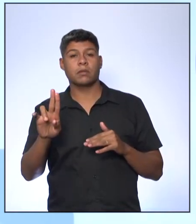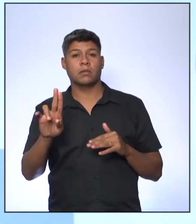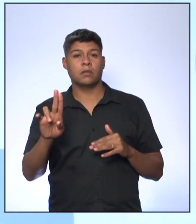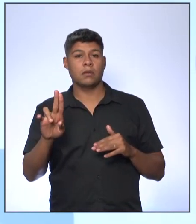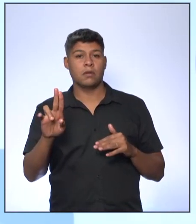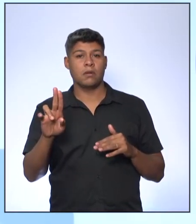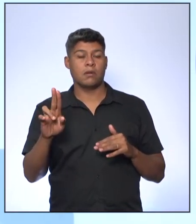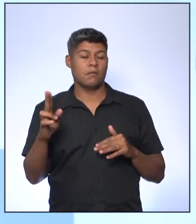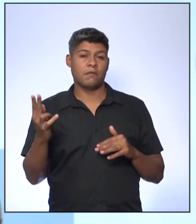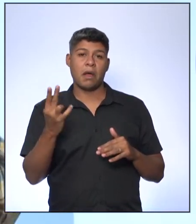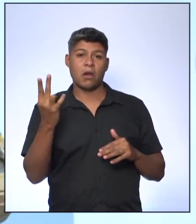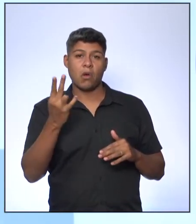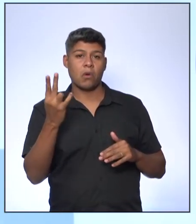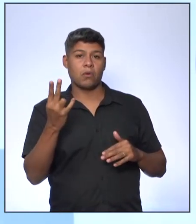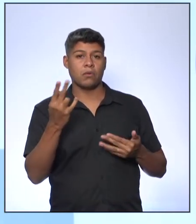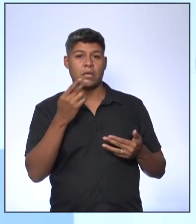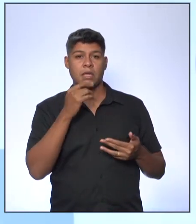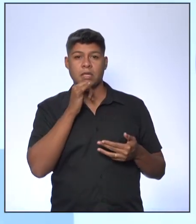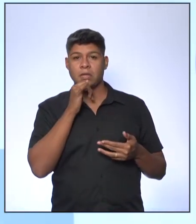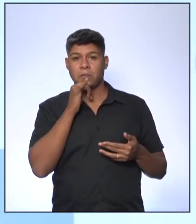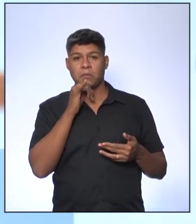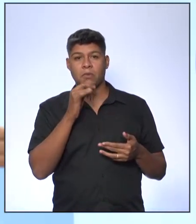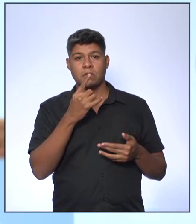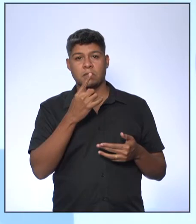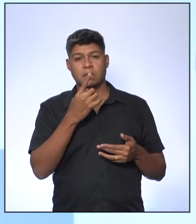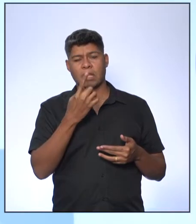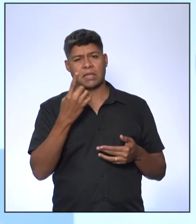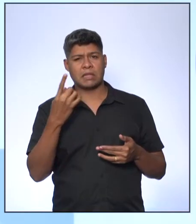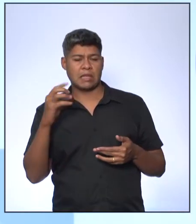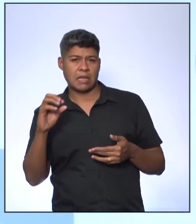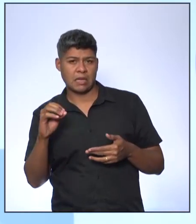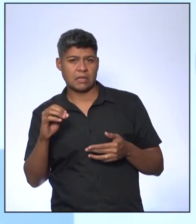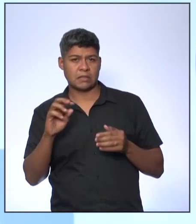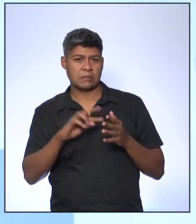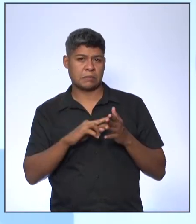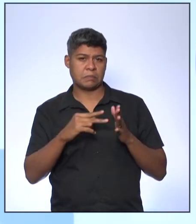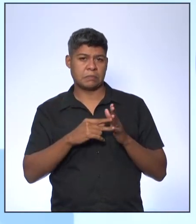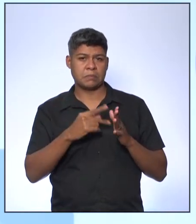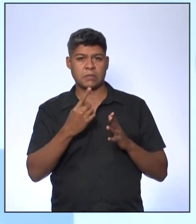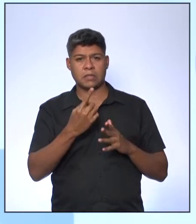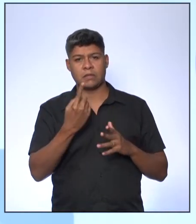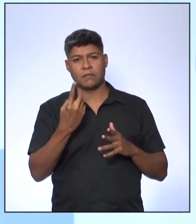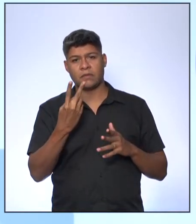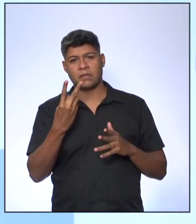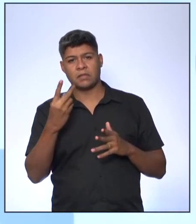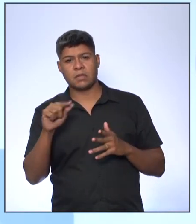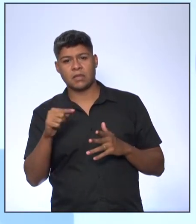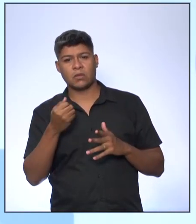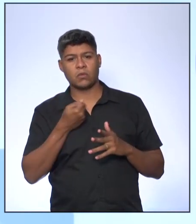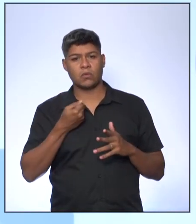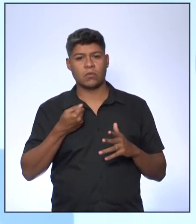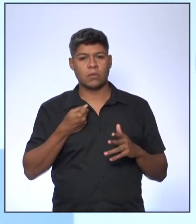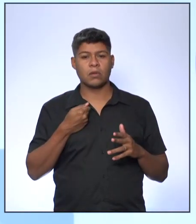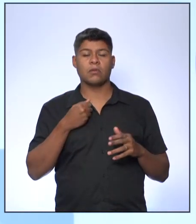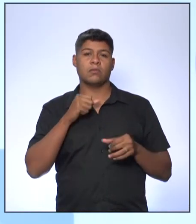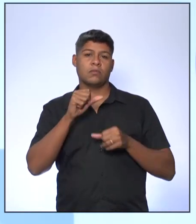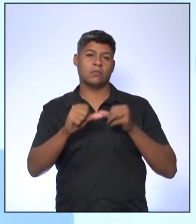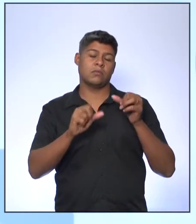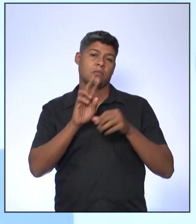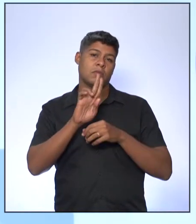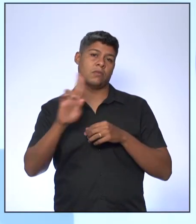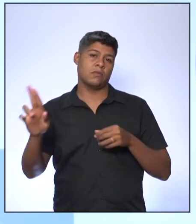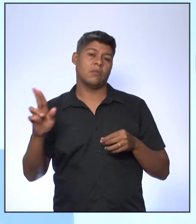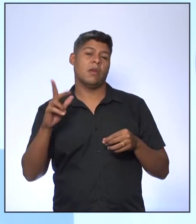É um valor nominal. Então a gente fala 110, mas é o nome dos 127 volts, né? É um número que virou um nome, né? Sim. Então, essa é